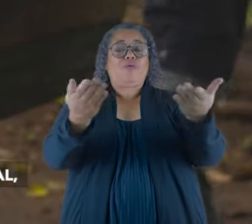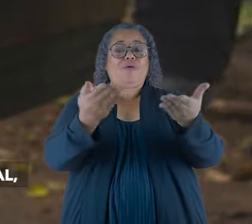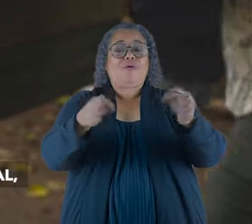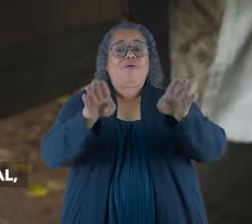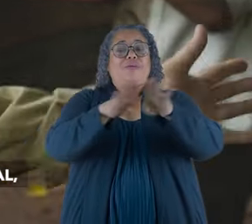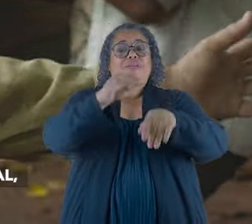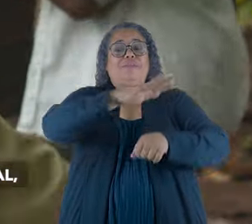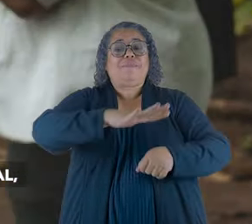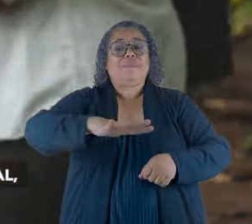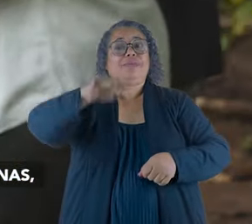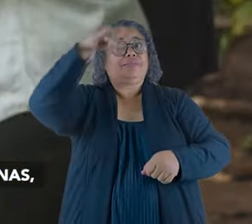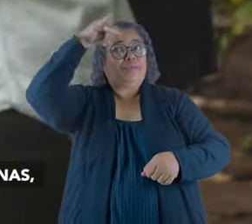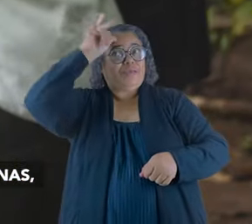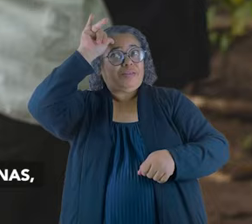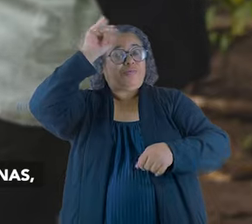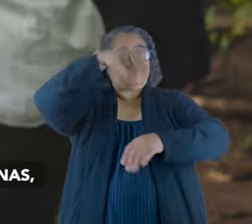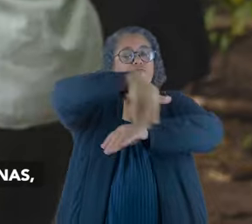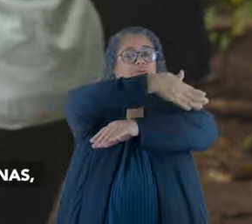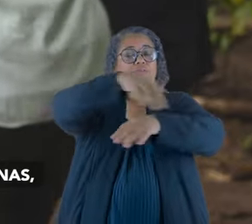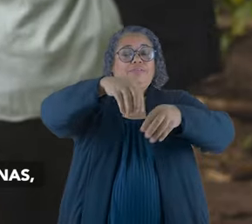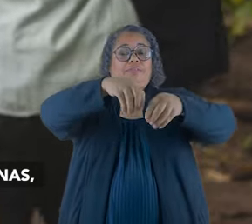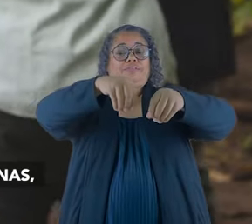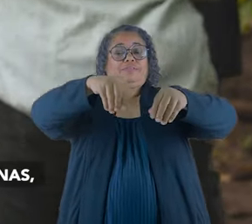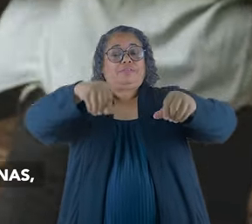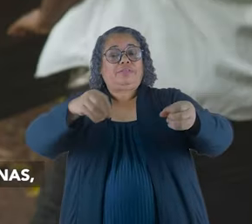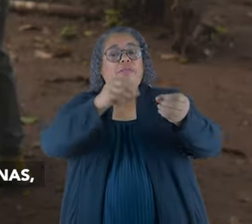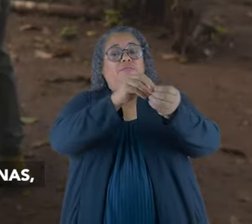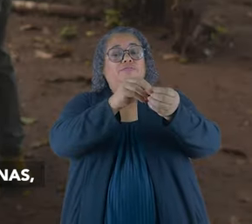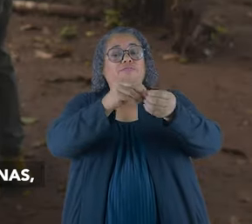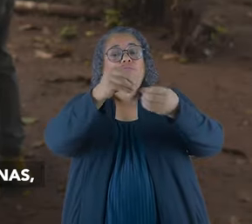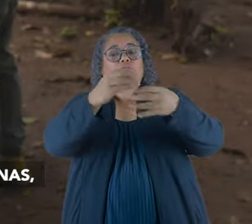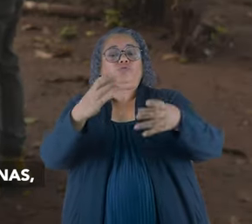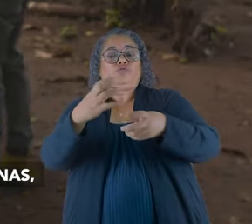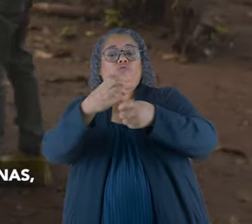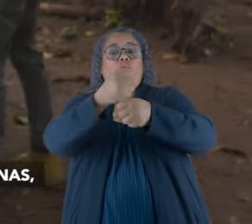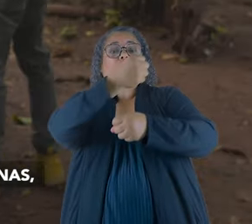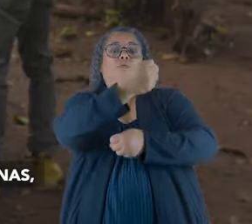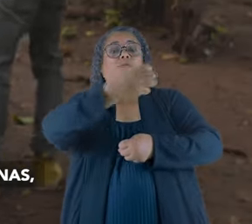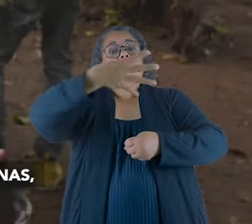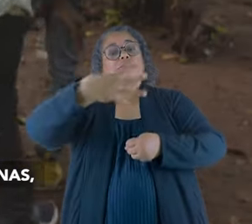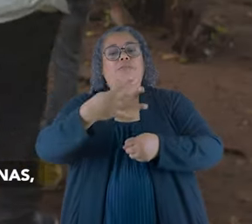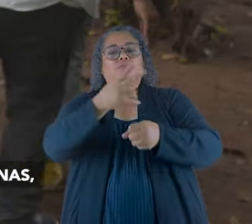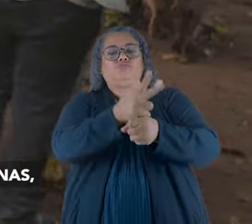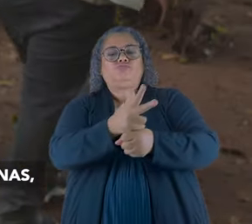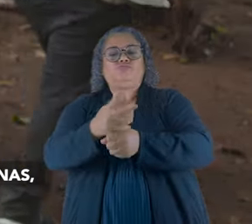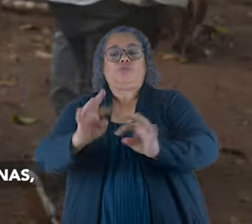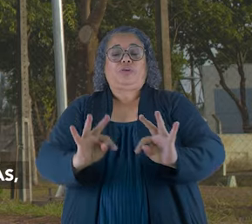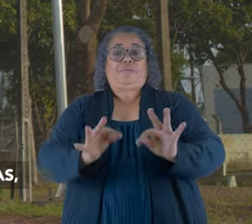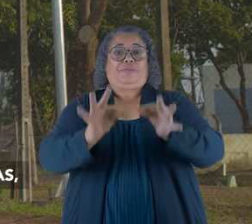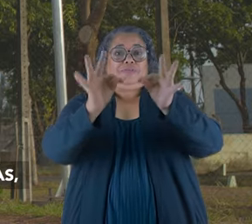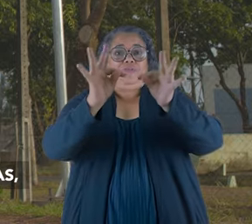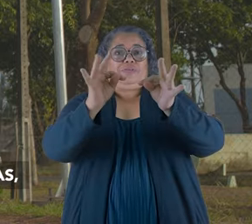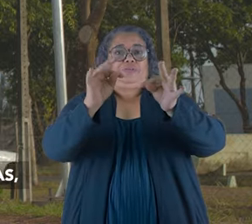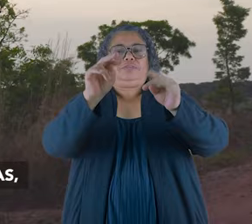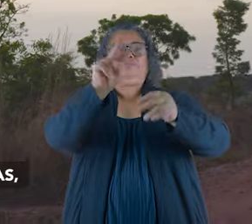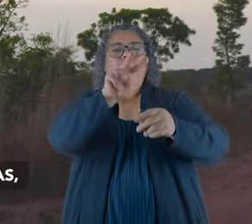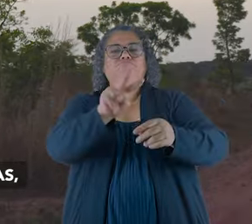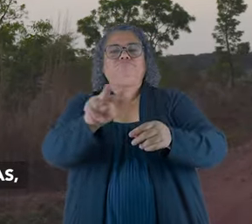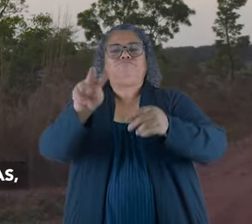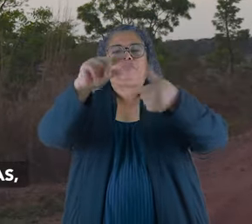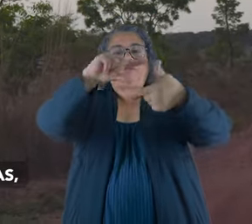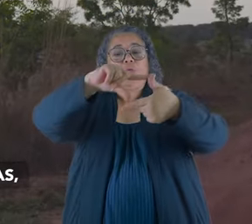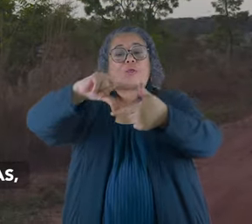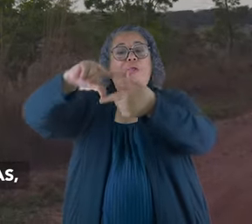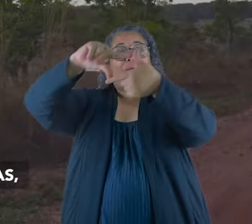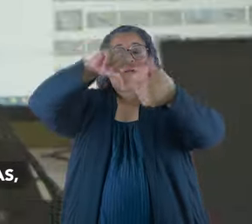agora instalou também na área rural, estradas de sinais e distritos mais 84 câmeras ultramodernas. Que leem placas e